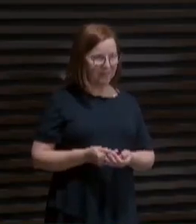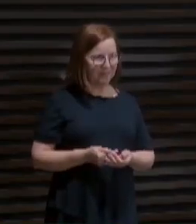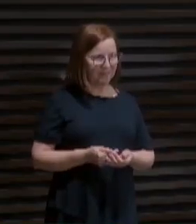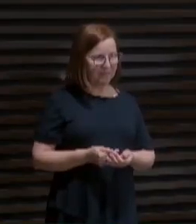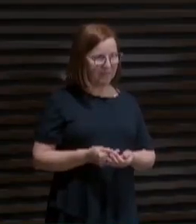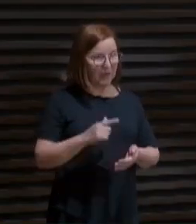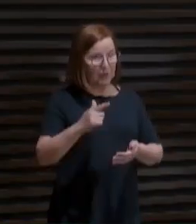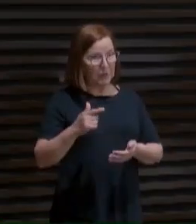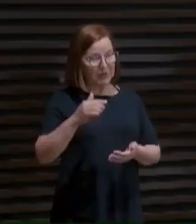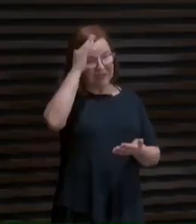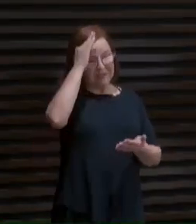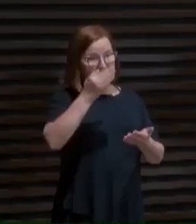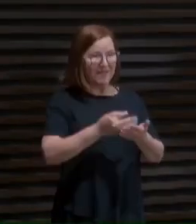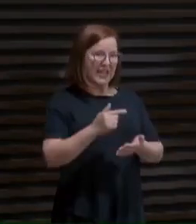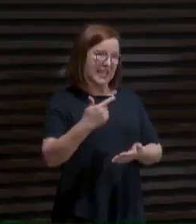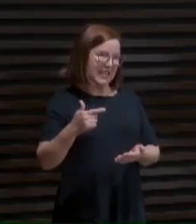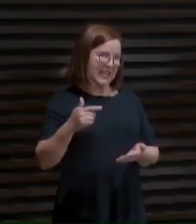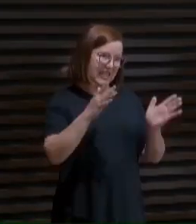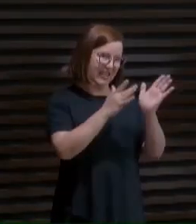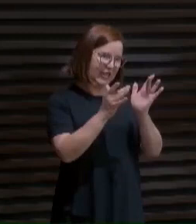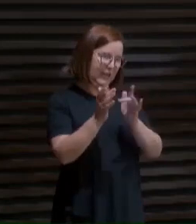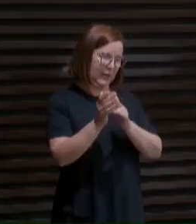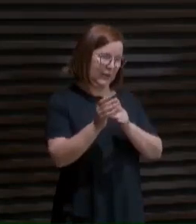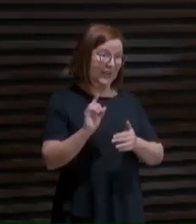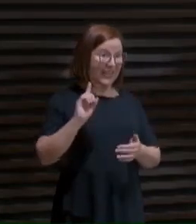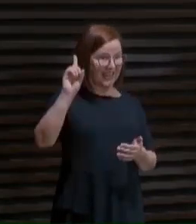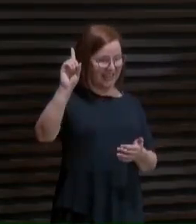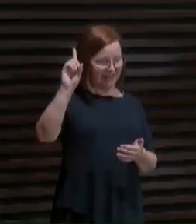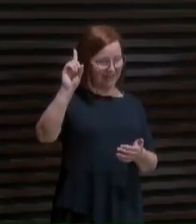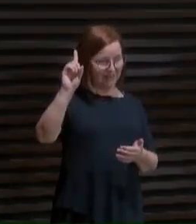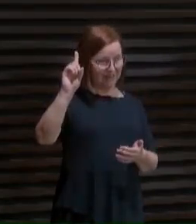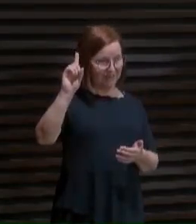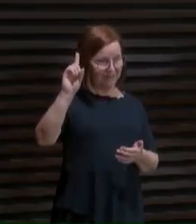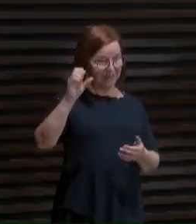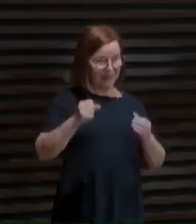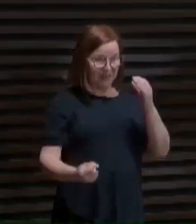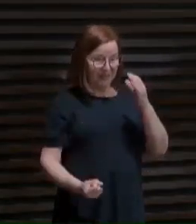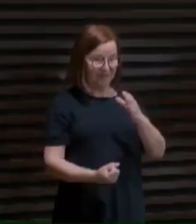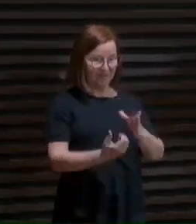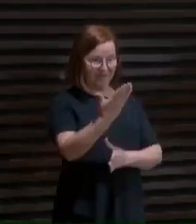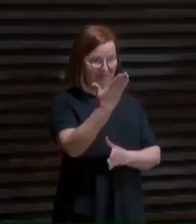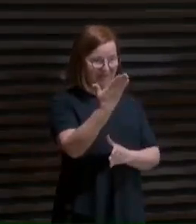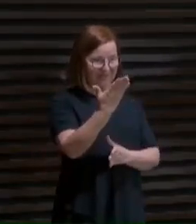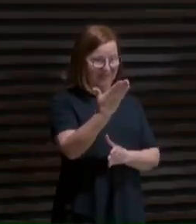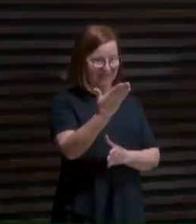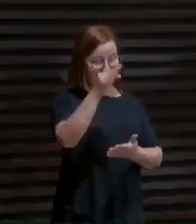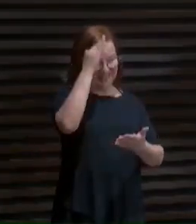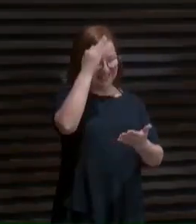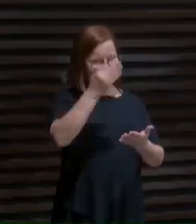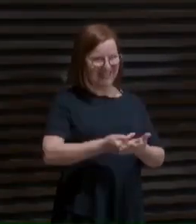existe fé sem Jesus. Ele é a fonte da